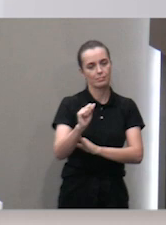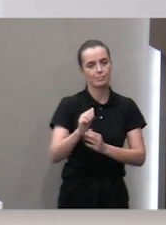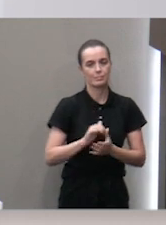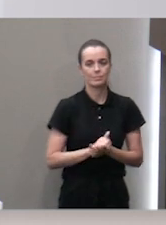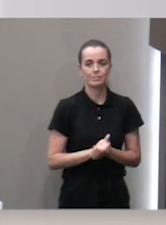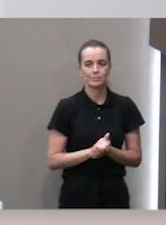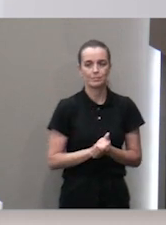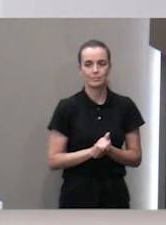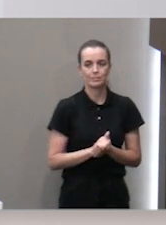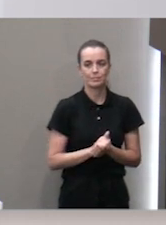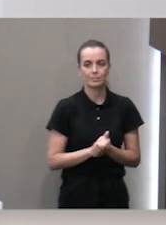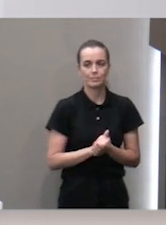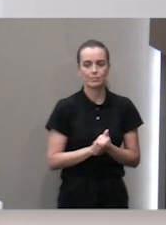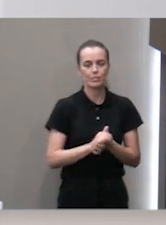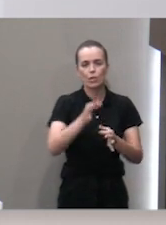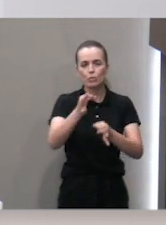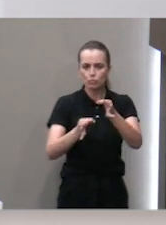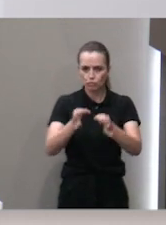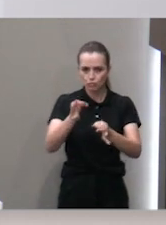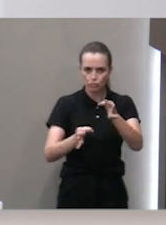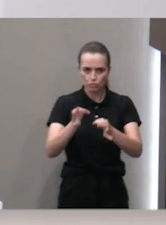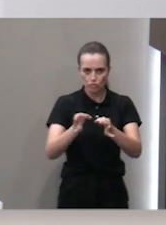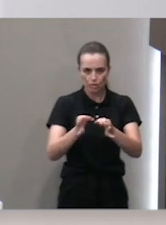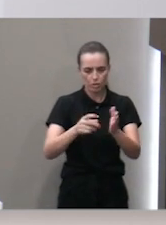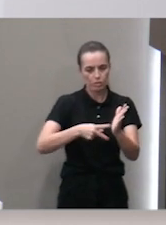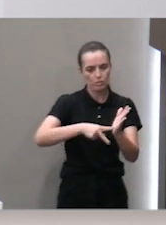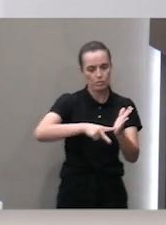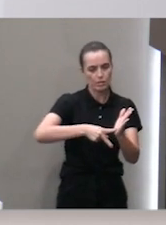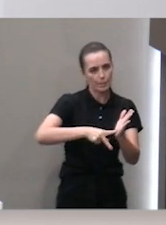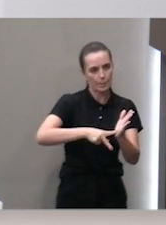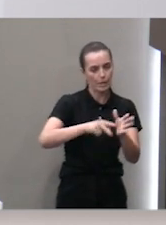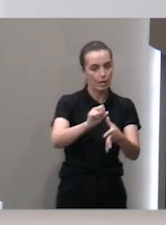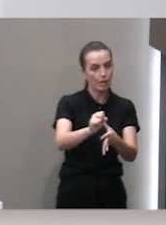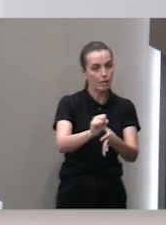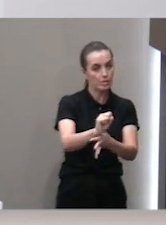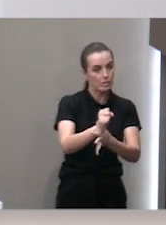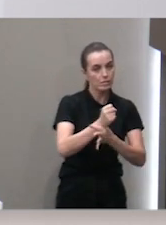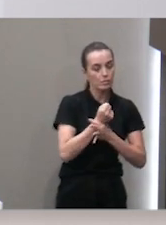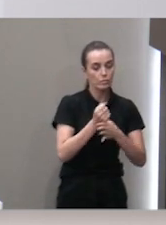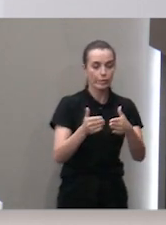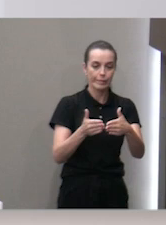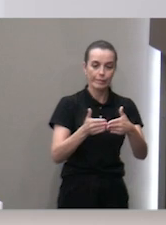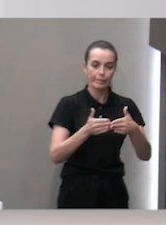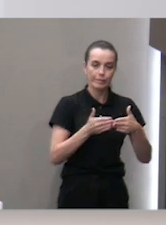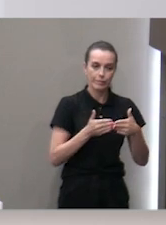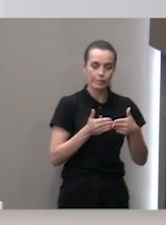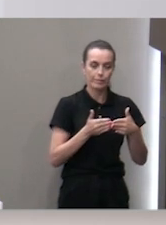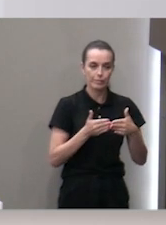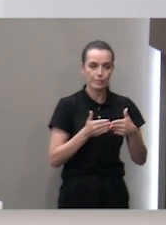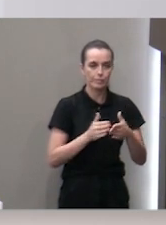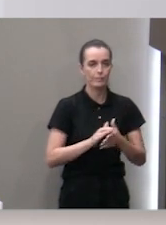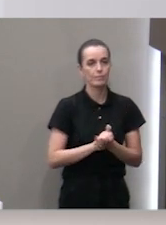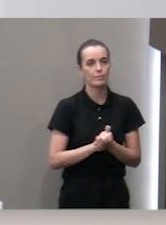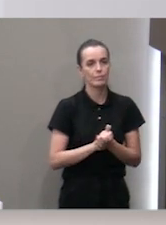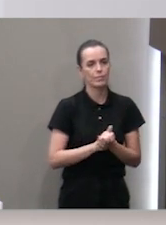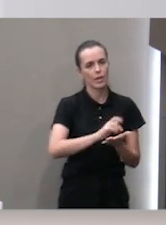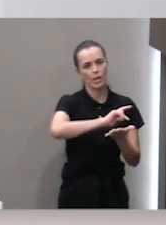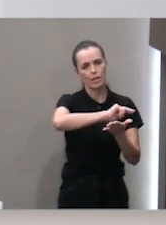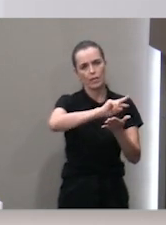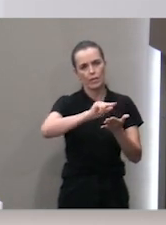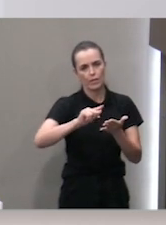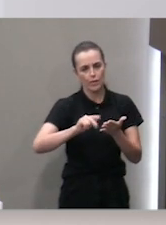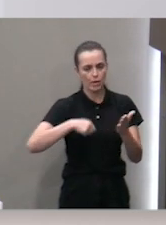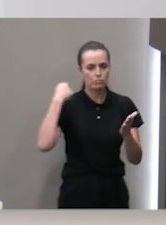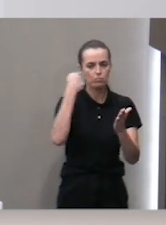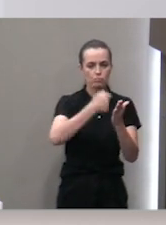O corpo jurídico do Simpasso, além de assegurar a ampla defesa e contraditório em inúmeras